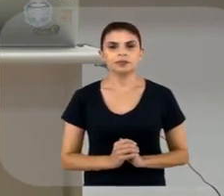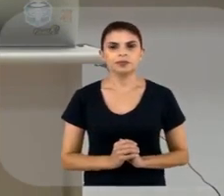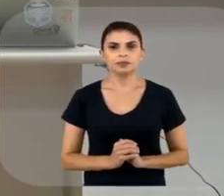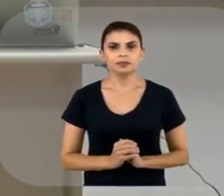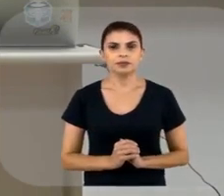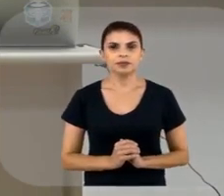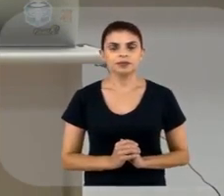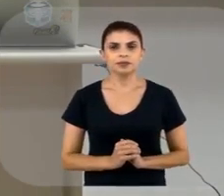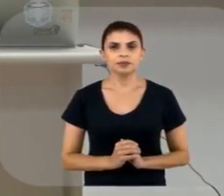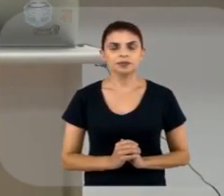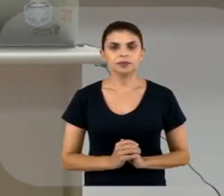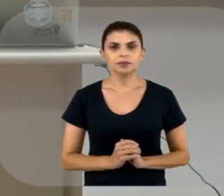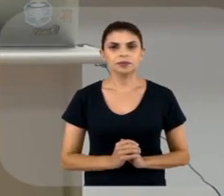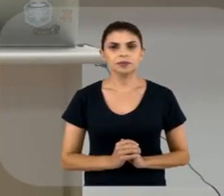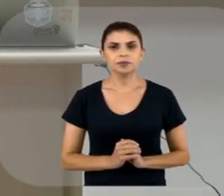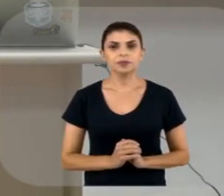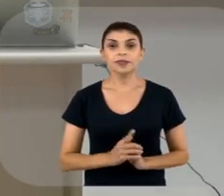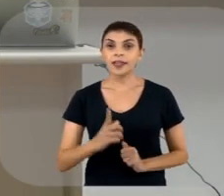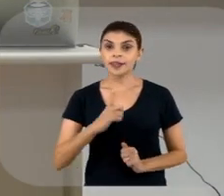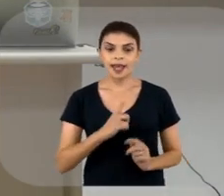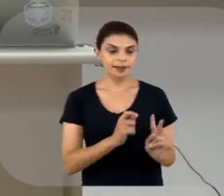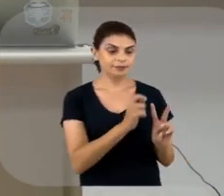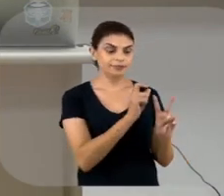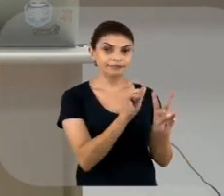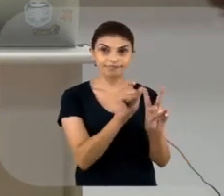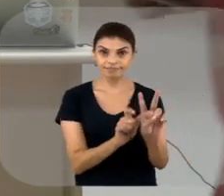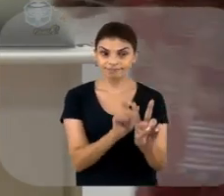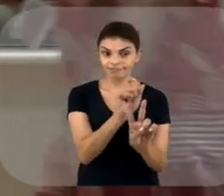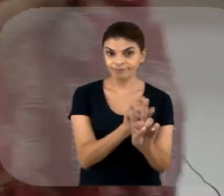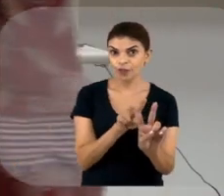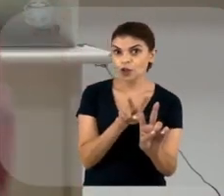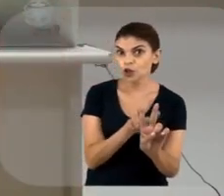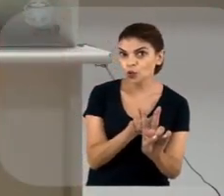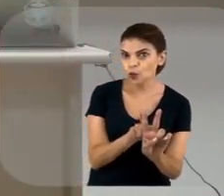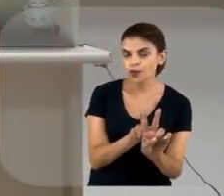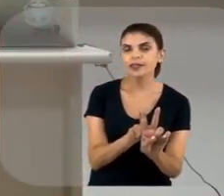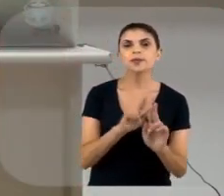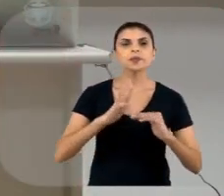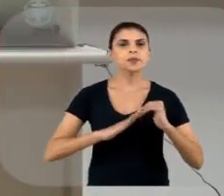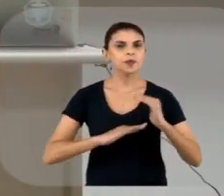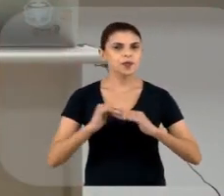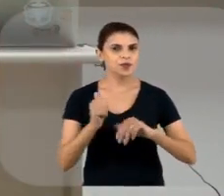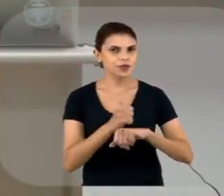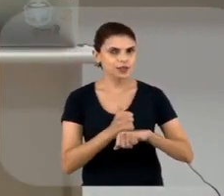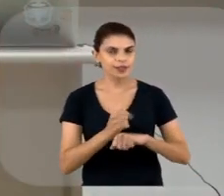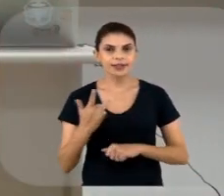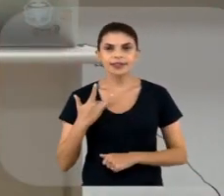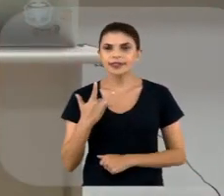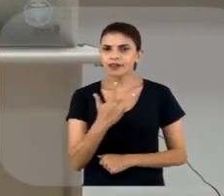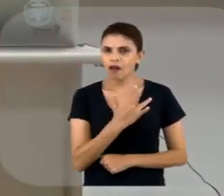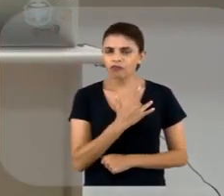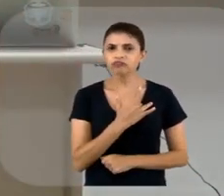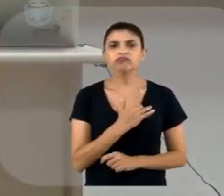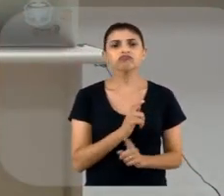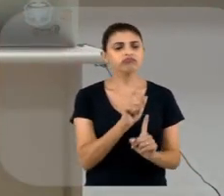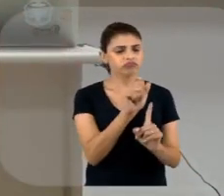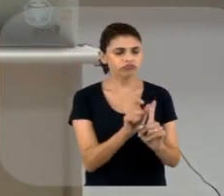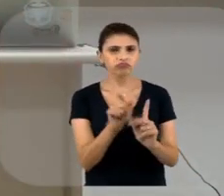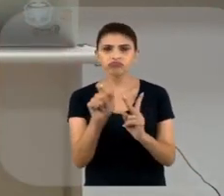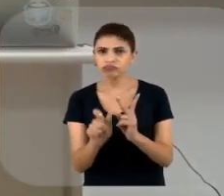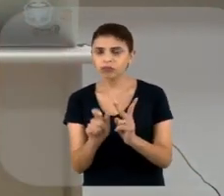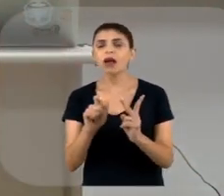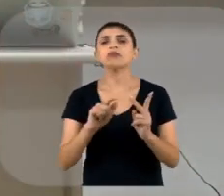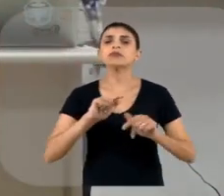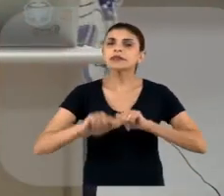de que existem aí duas profissionais de saúde, Inês e Heloísa, são, né, profissionais de